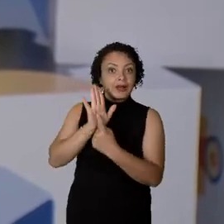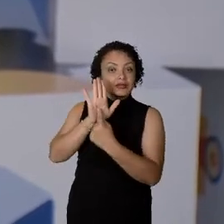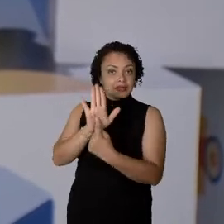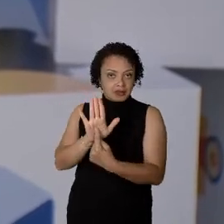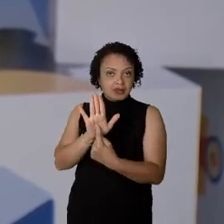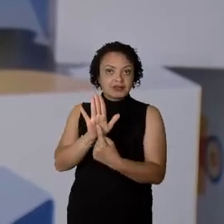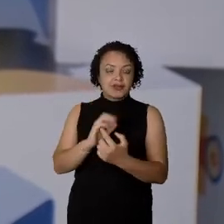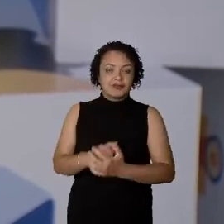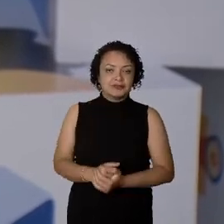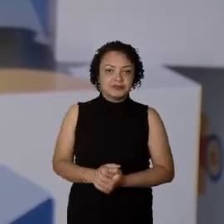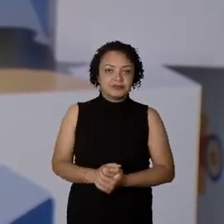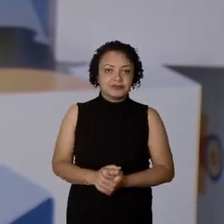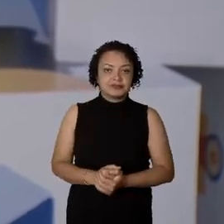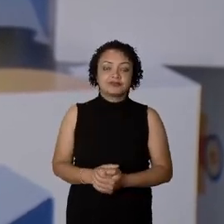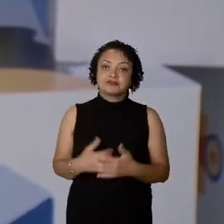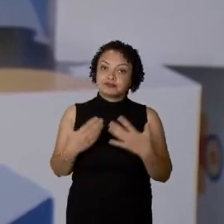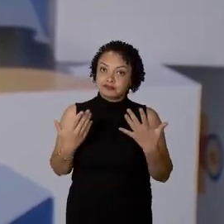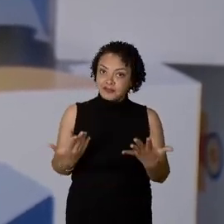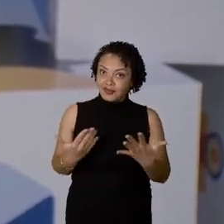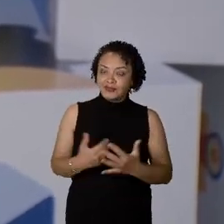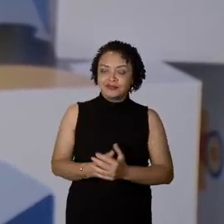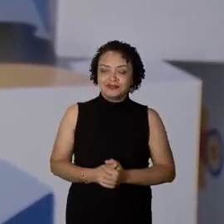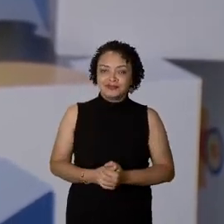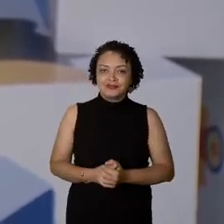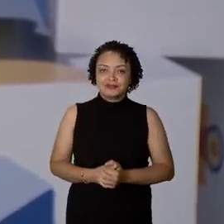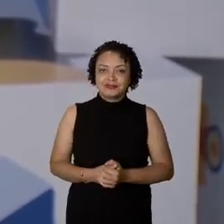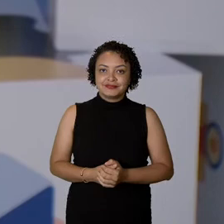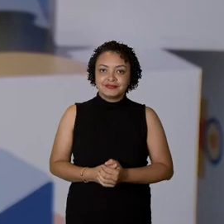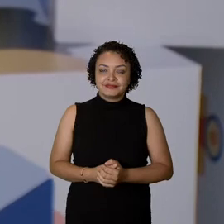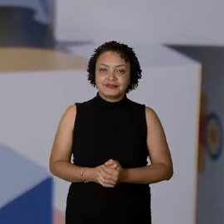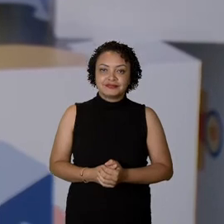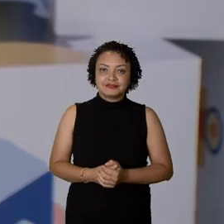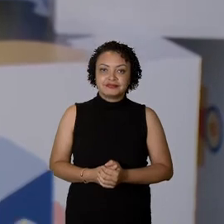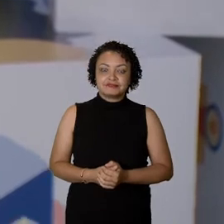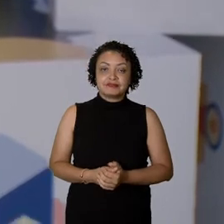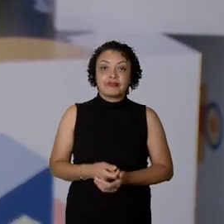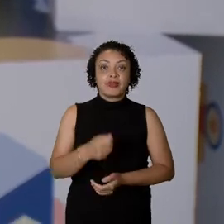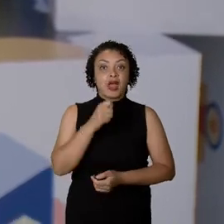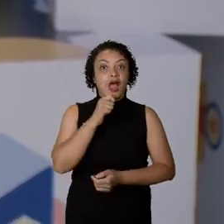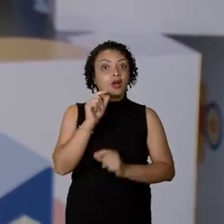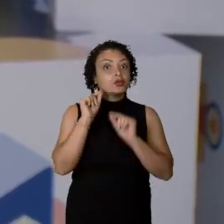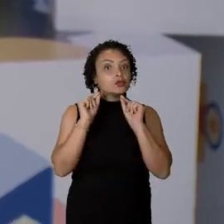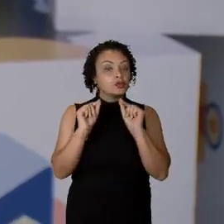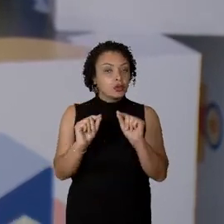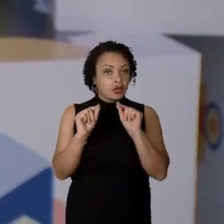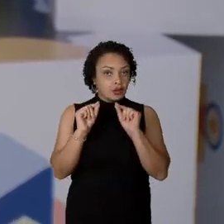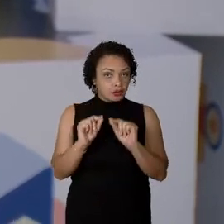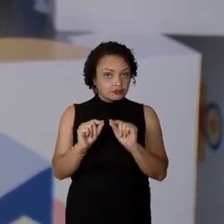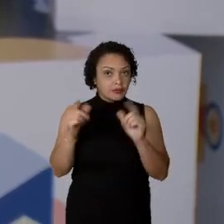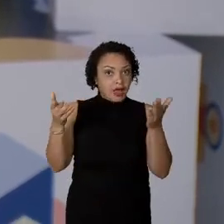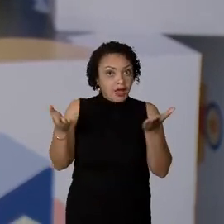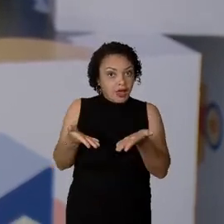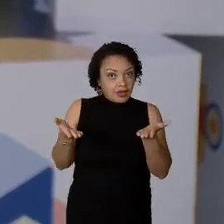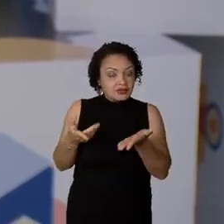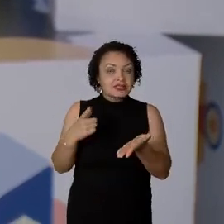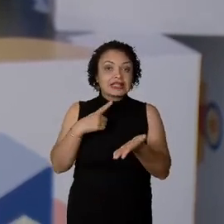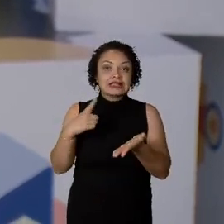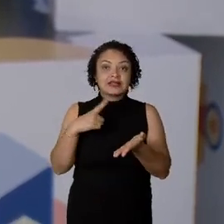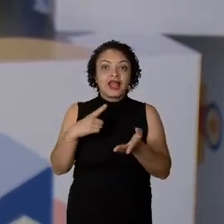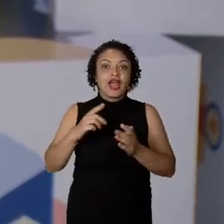ideia. Bem, vale ainda ressaltar que essa edição também foi marcada